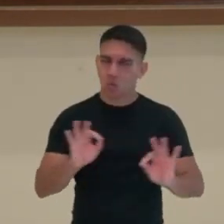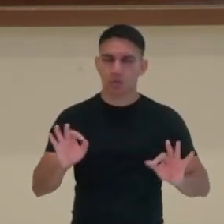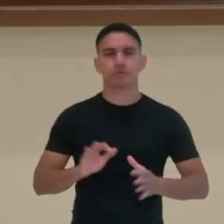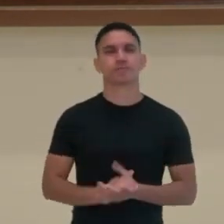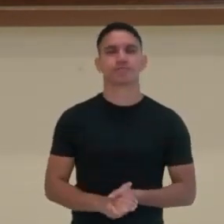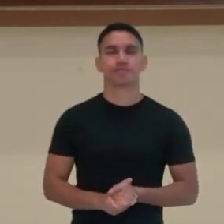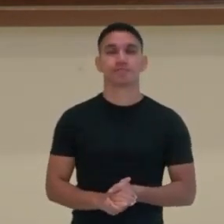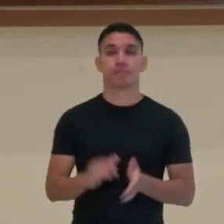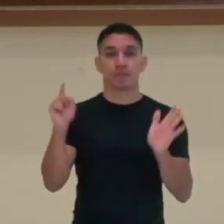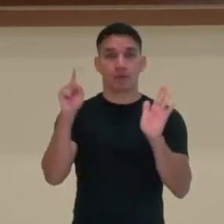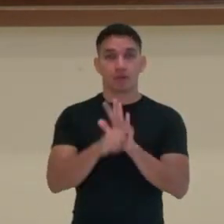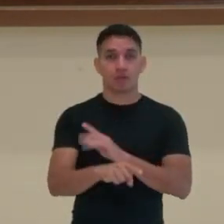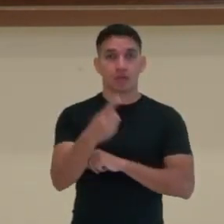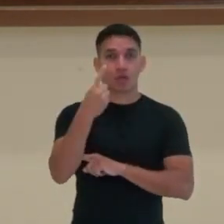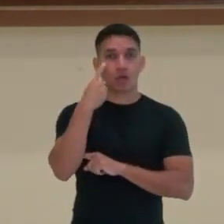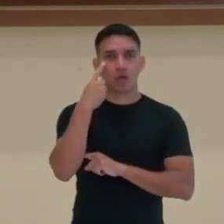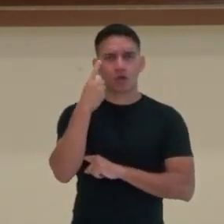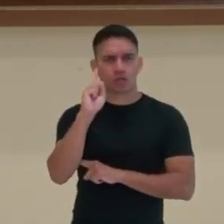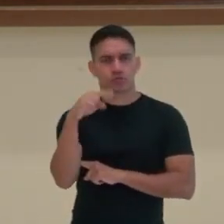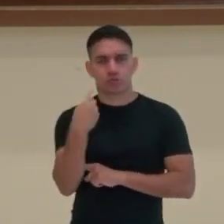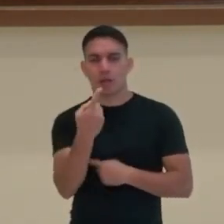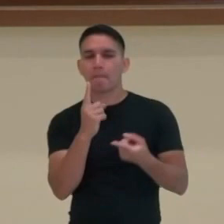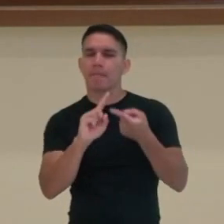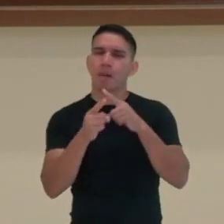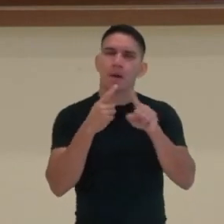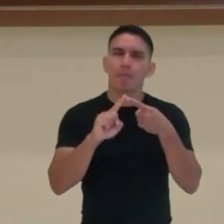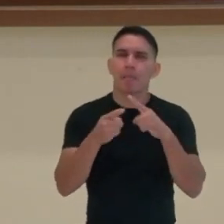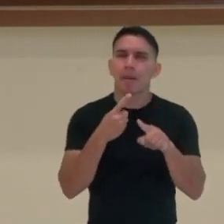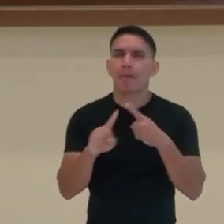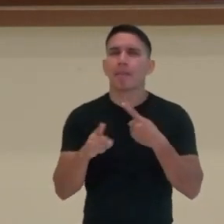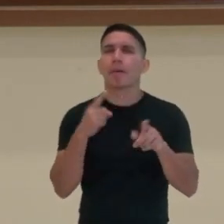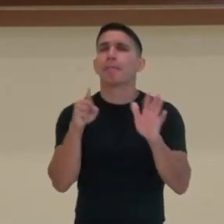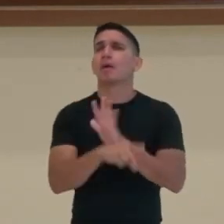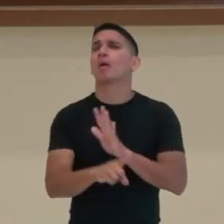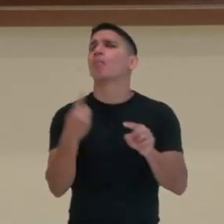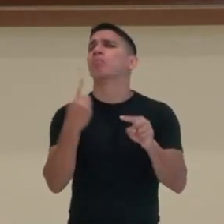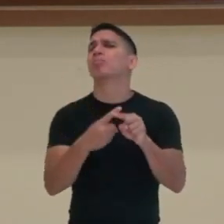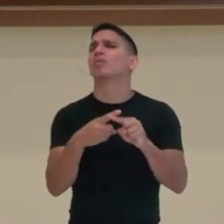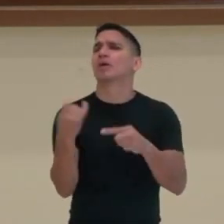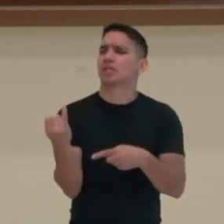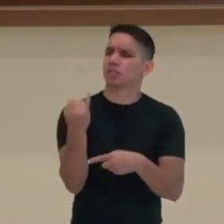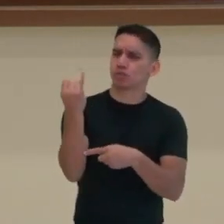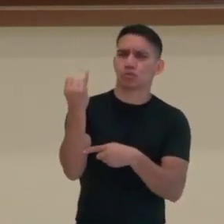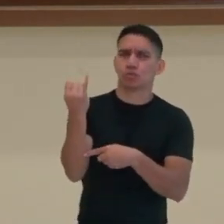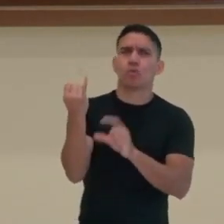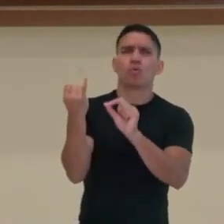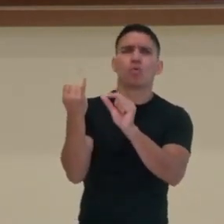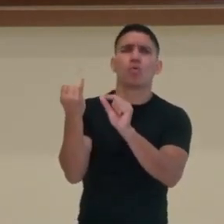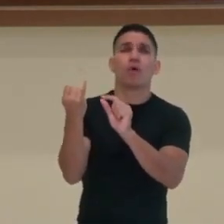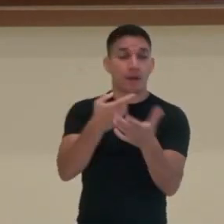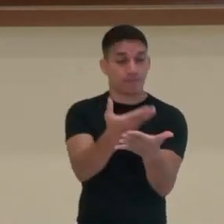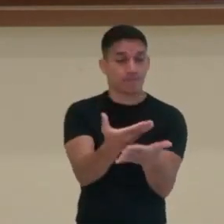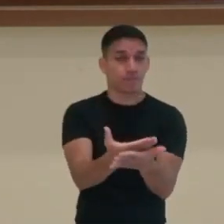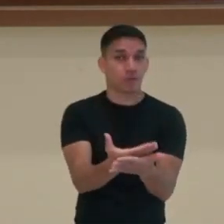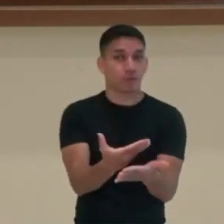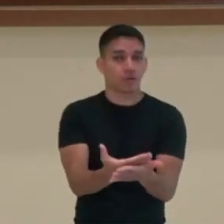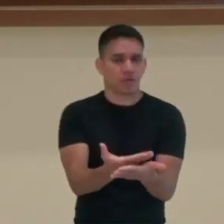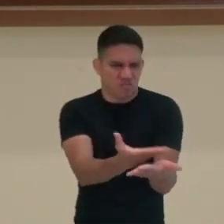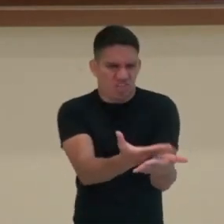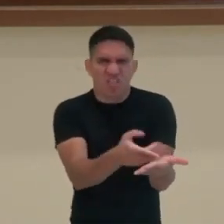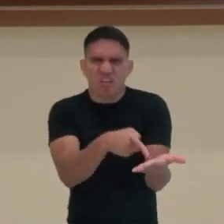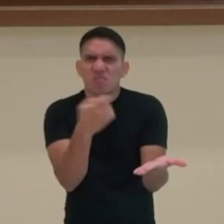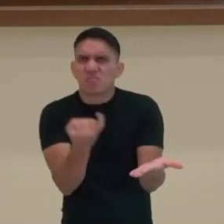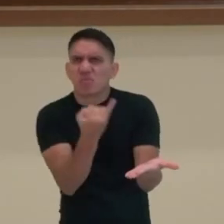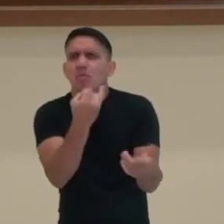Primeira questão que nós vamos discutir. Por que é importante estudar? Em que esse conhecimento pode ajudar a sociedade